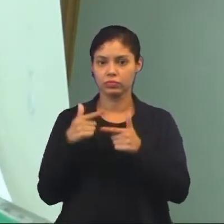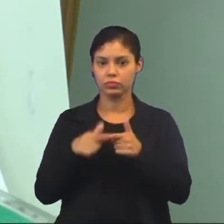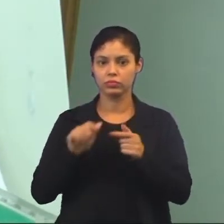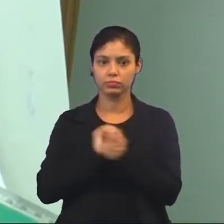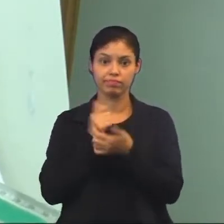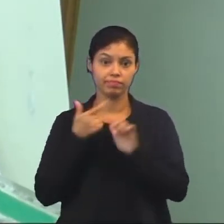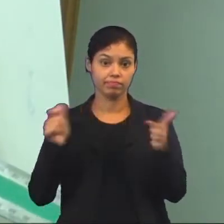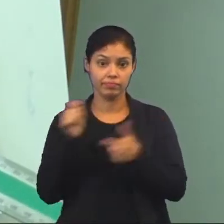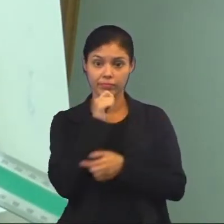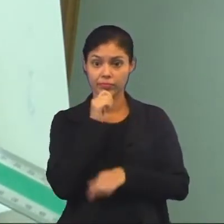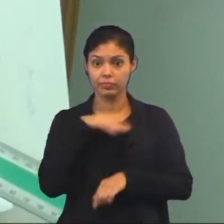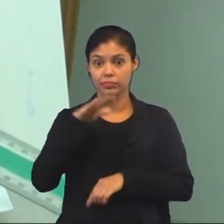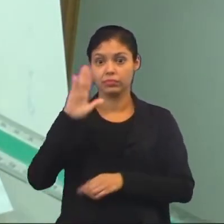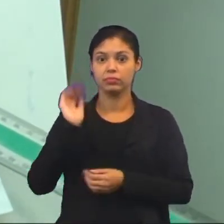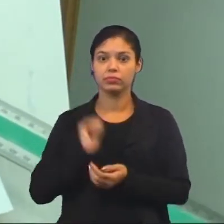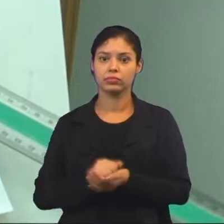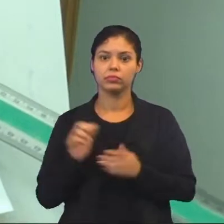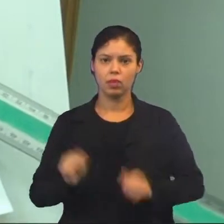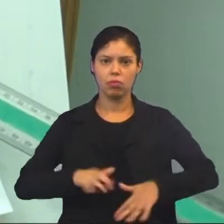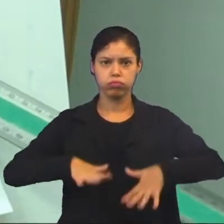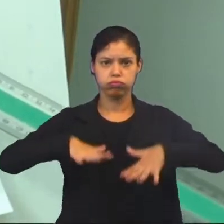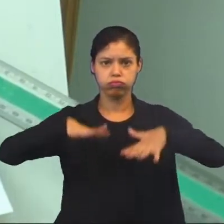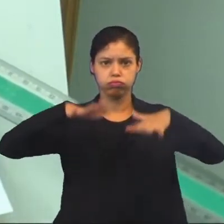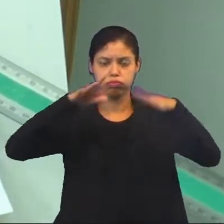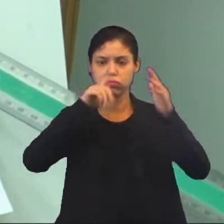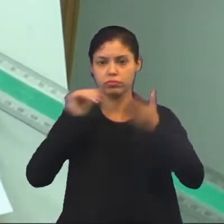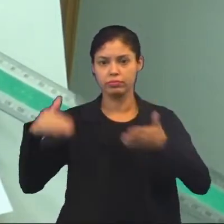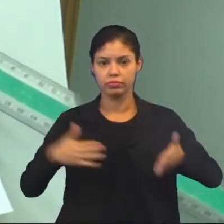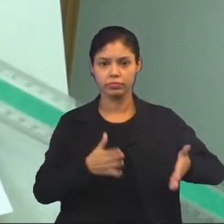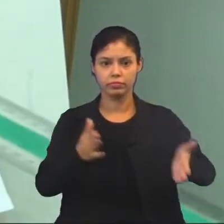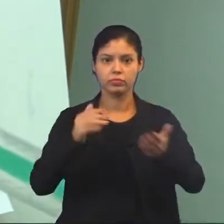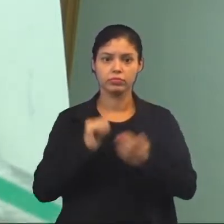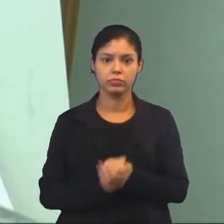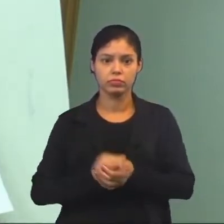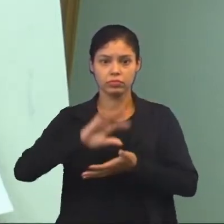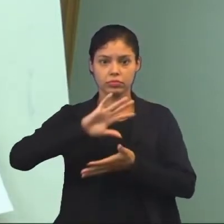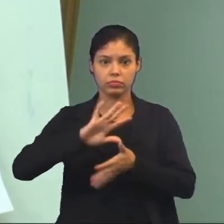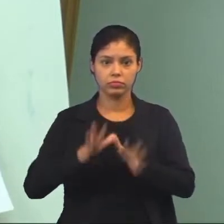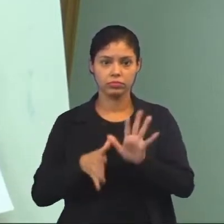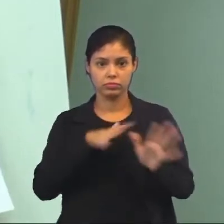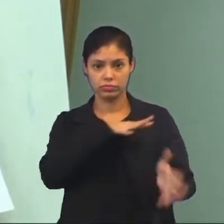situação se agravou ainda mais por conta da cheia dos rios,